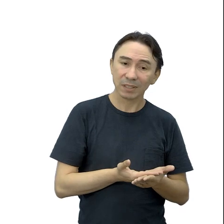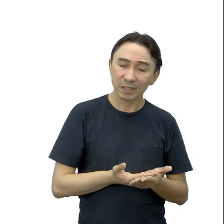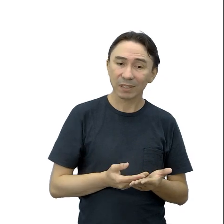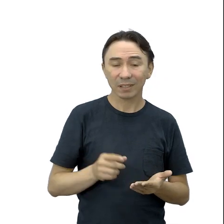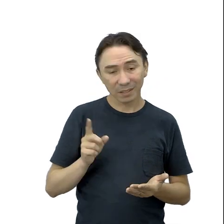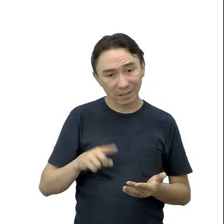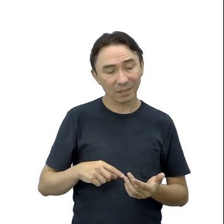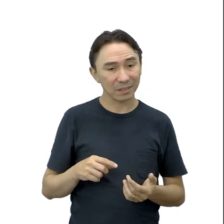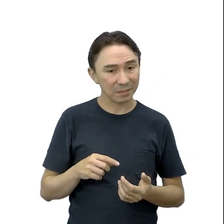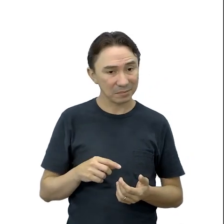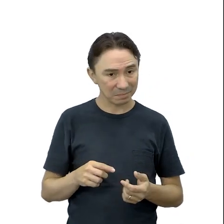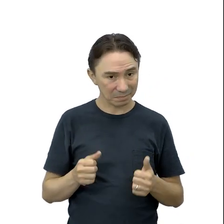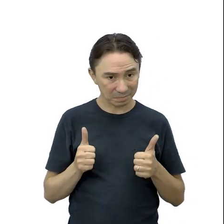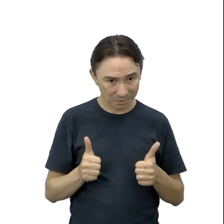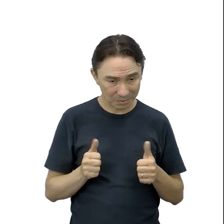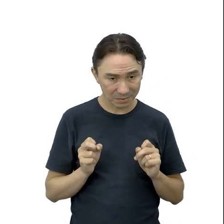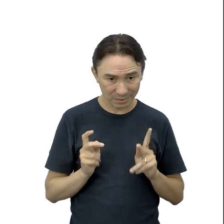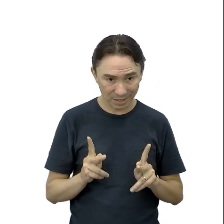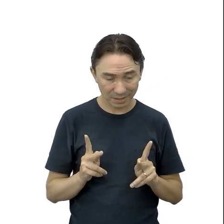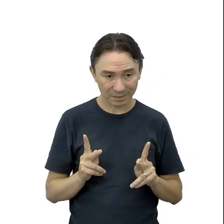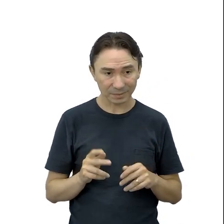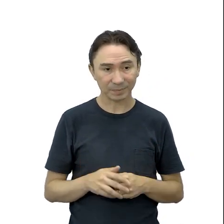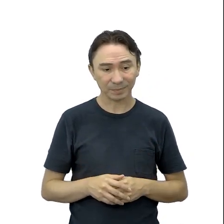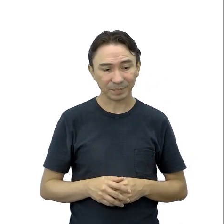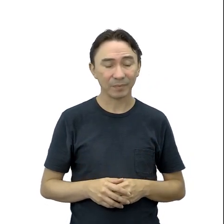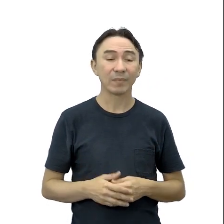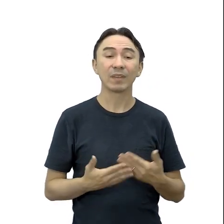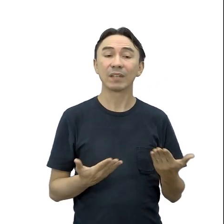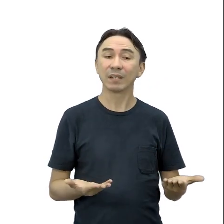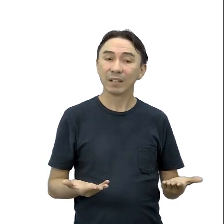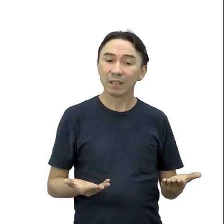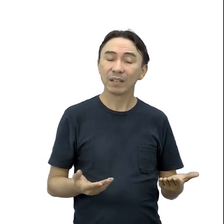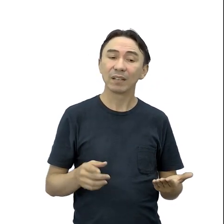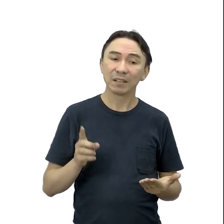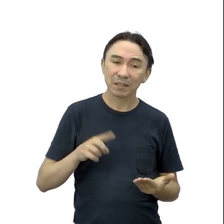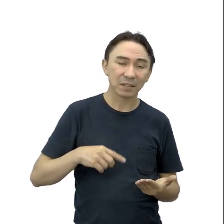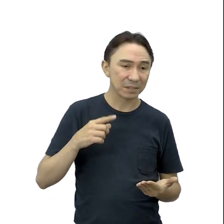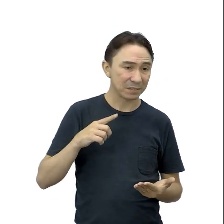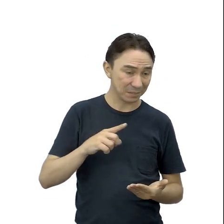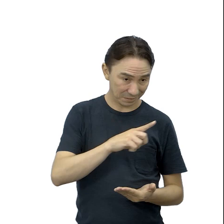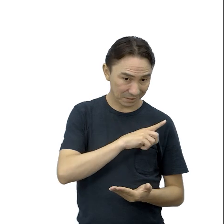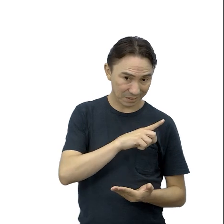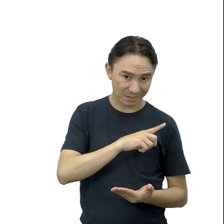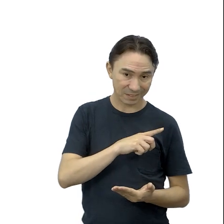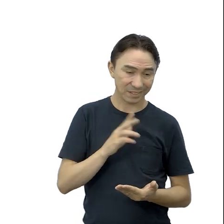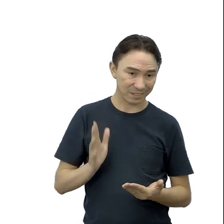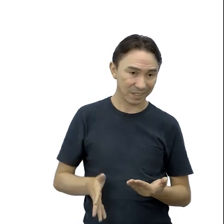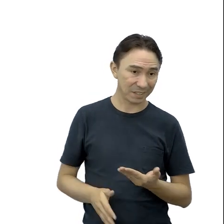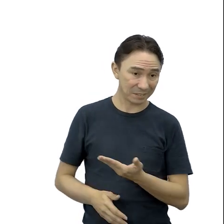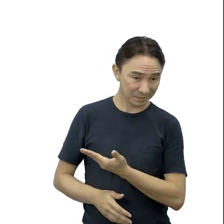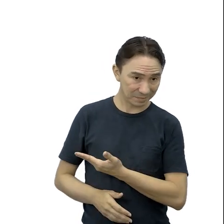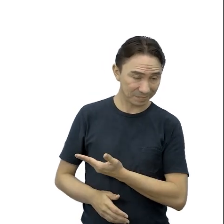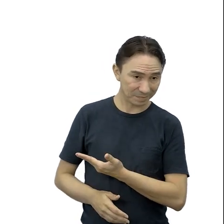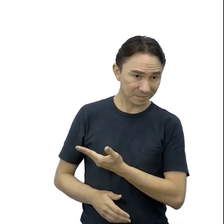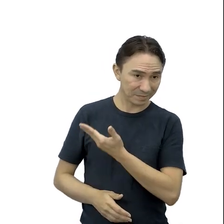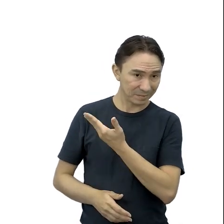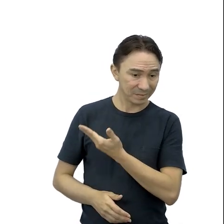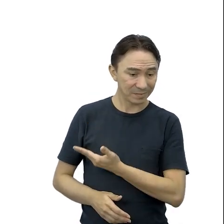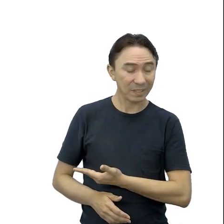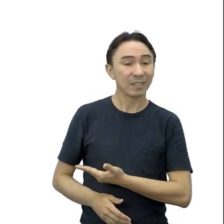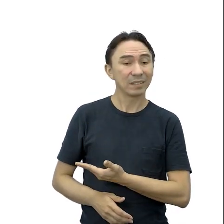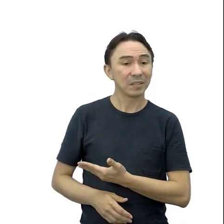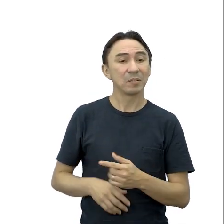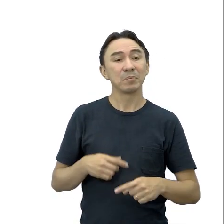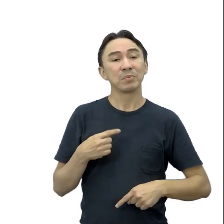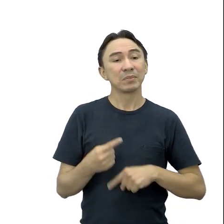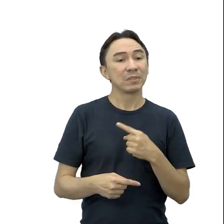compõem essas avaliações. Bom, quando eu venho dessa página, eu entro nessa